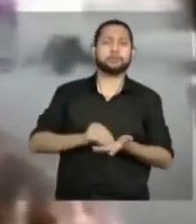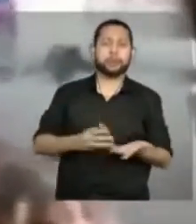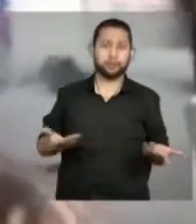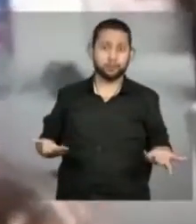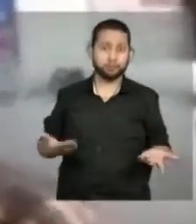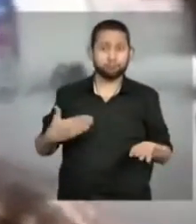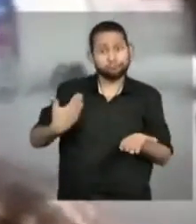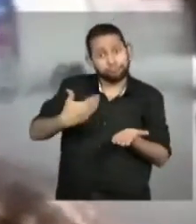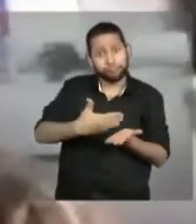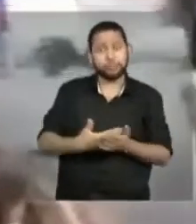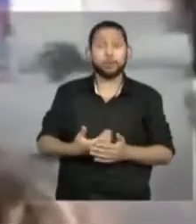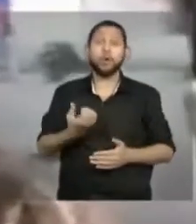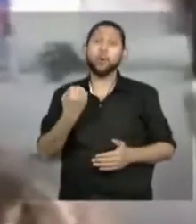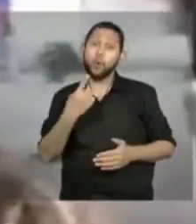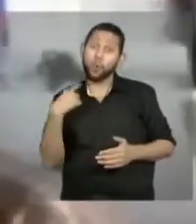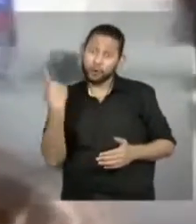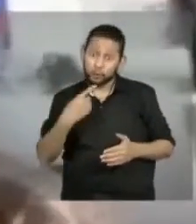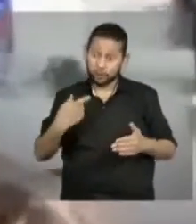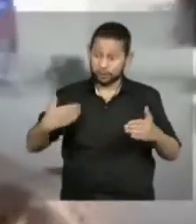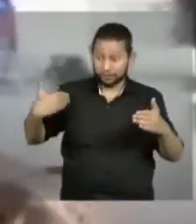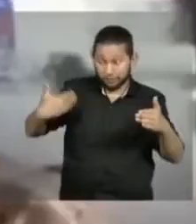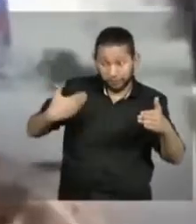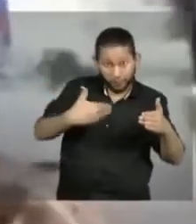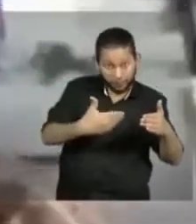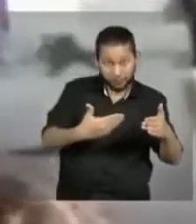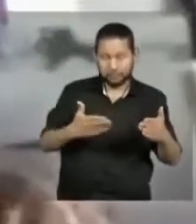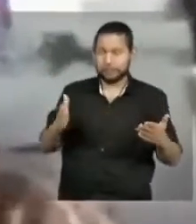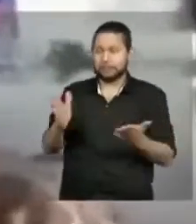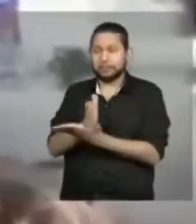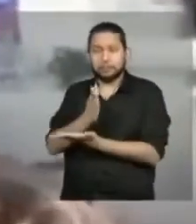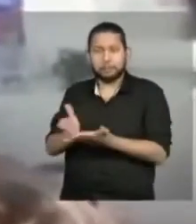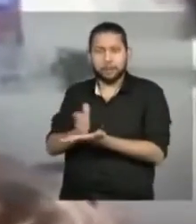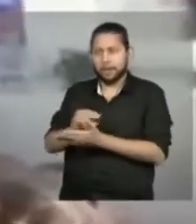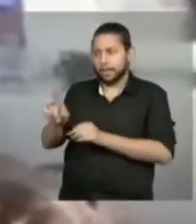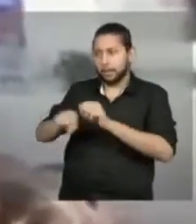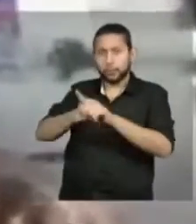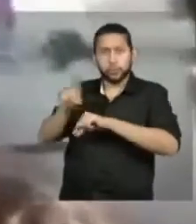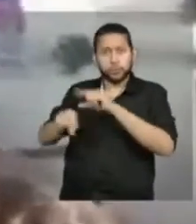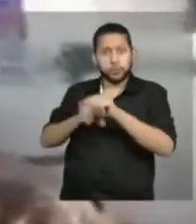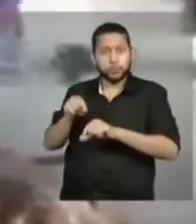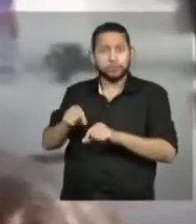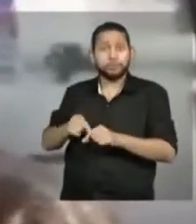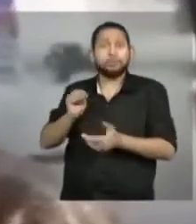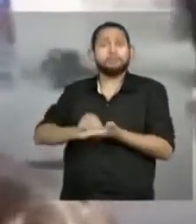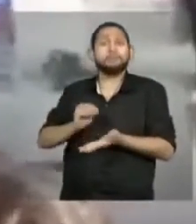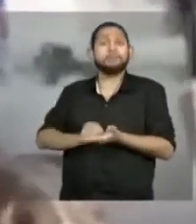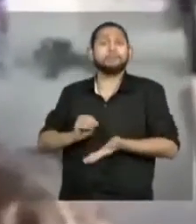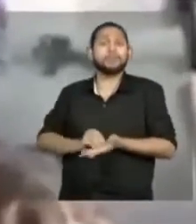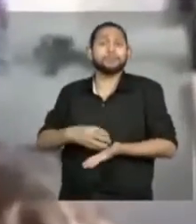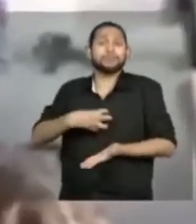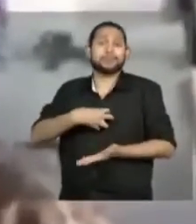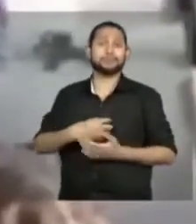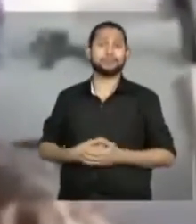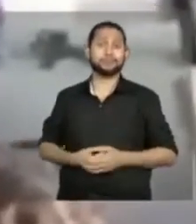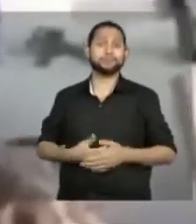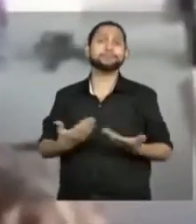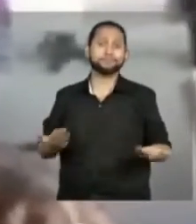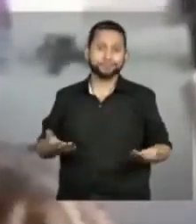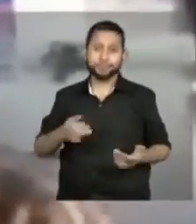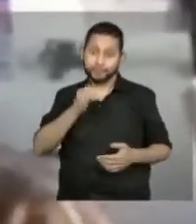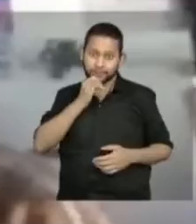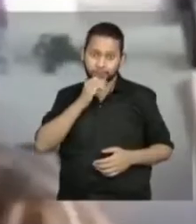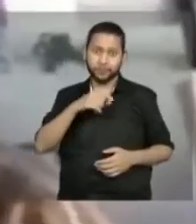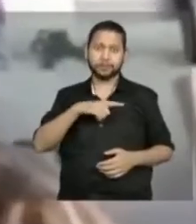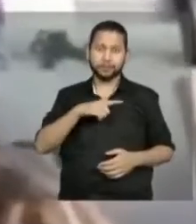nossos processos de seleção, de separação, não dão conta até do que seria fácil, né? As duas